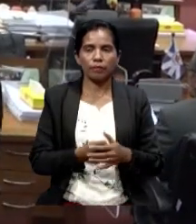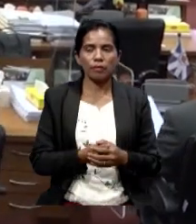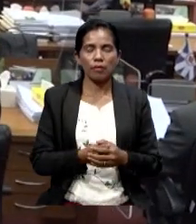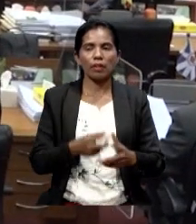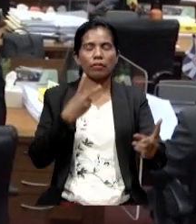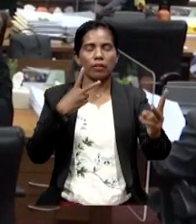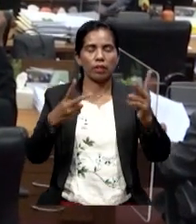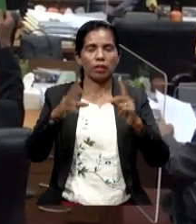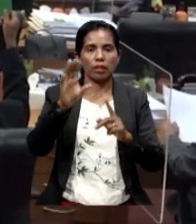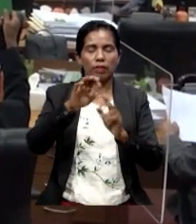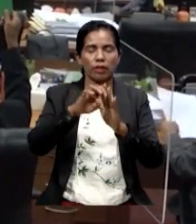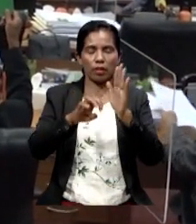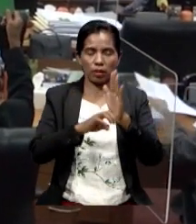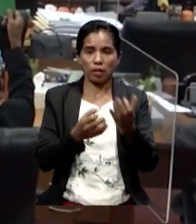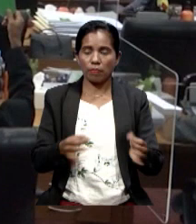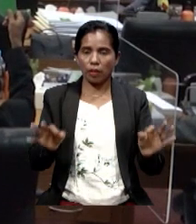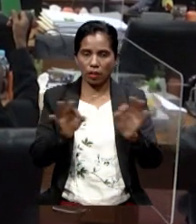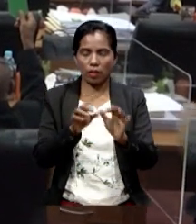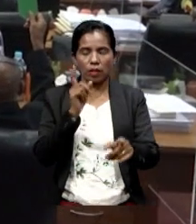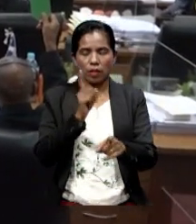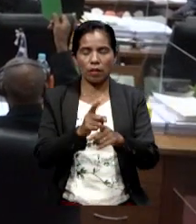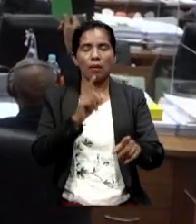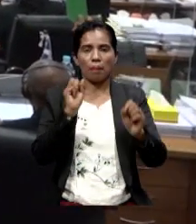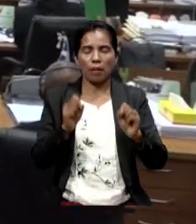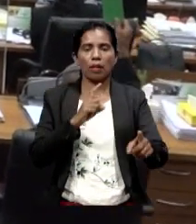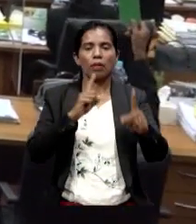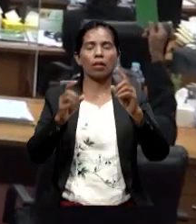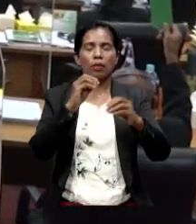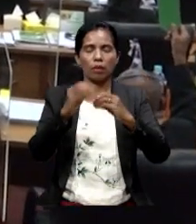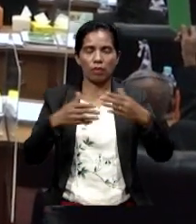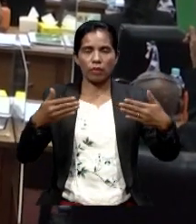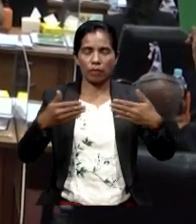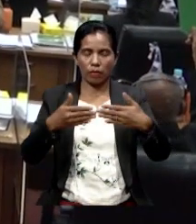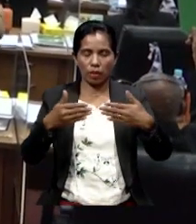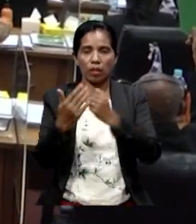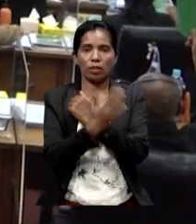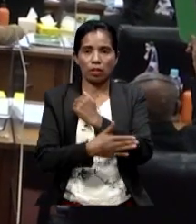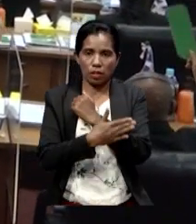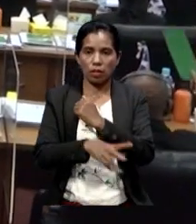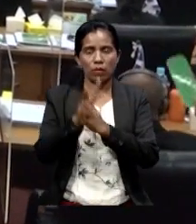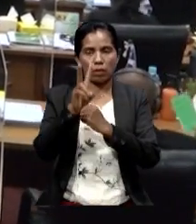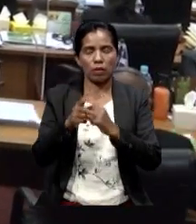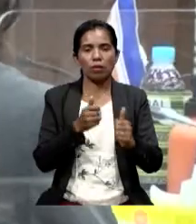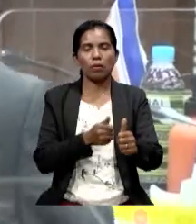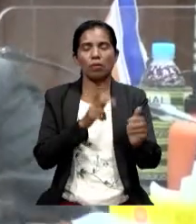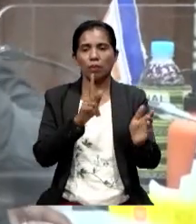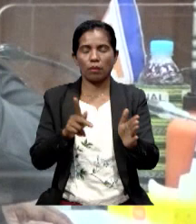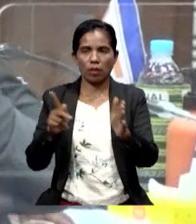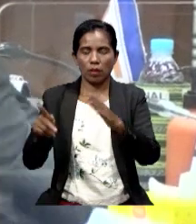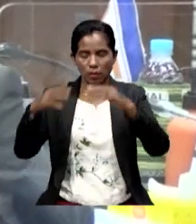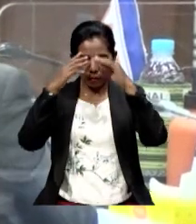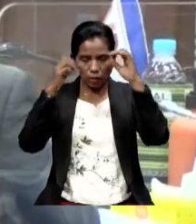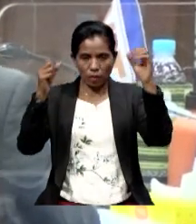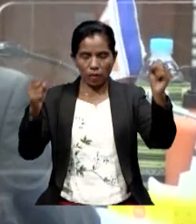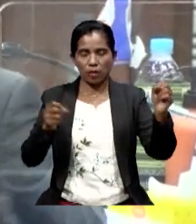do Estado para a Indonésia, importante, teves, tamo bela coalia com a fronteira entre a nação gruã. Terriplano delegação presidente da República